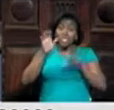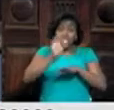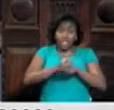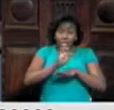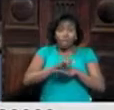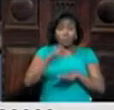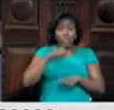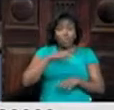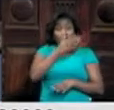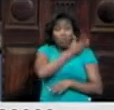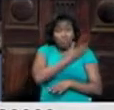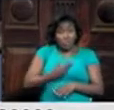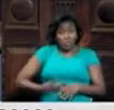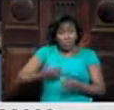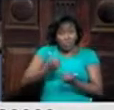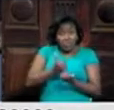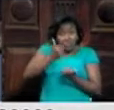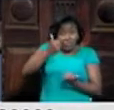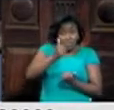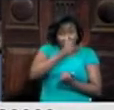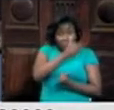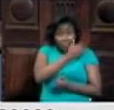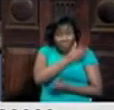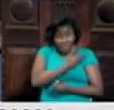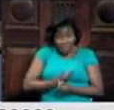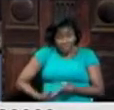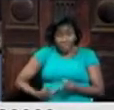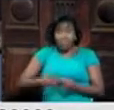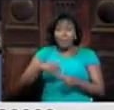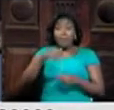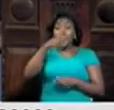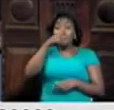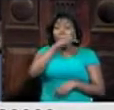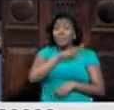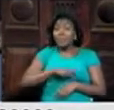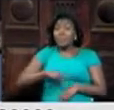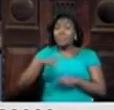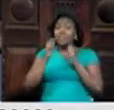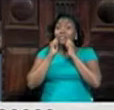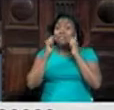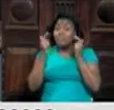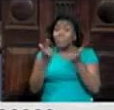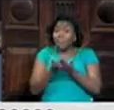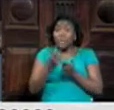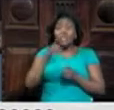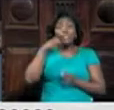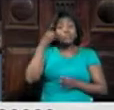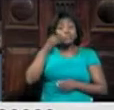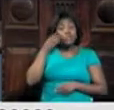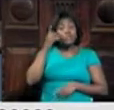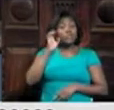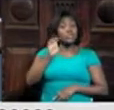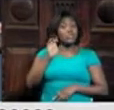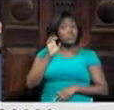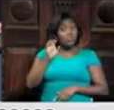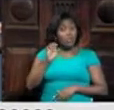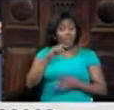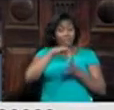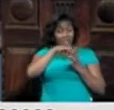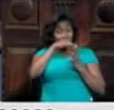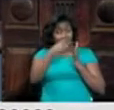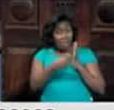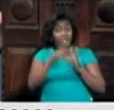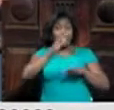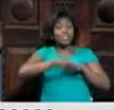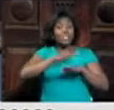tem vice-governador, tem presidente na Assembleia e tem deputados estaduais. E cabem a esses atores